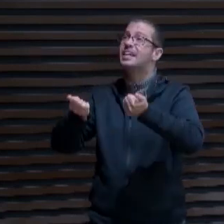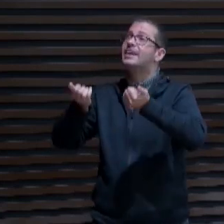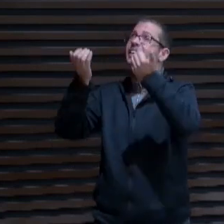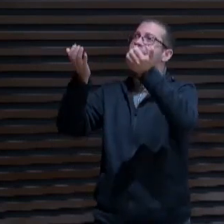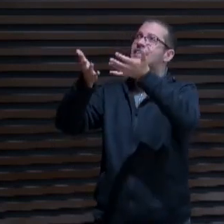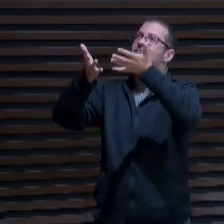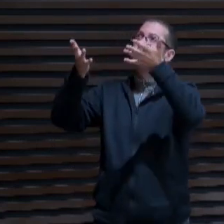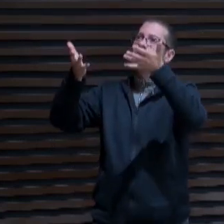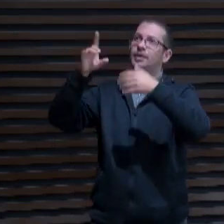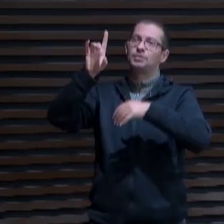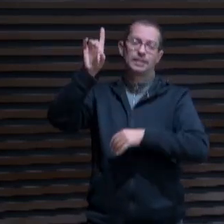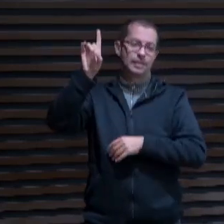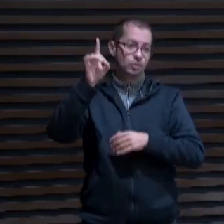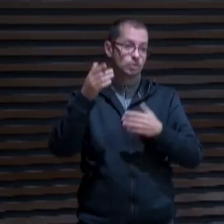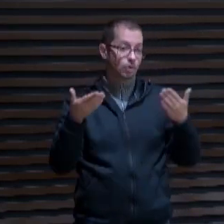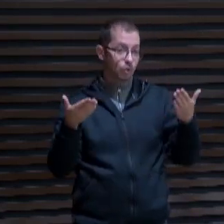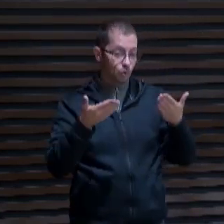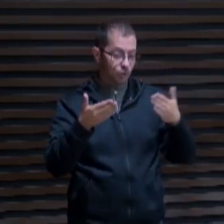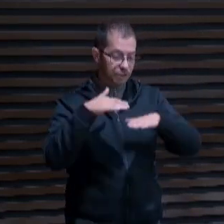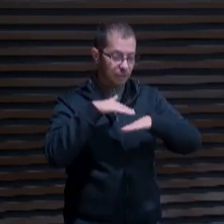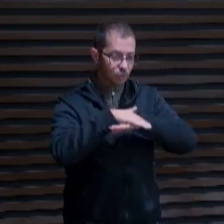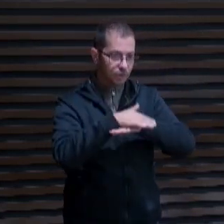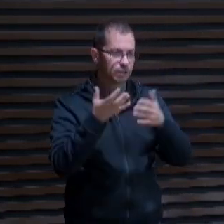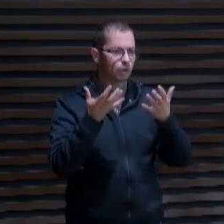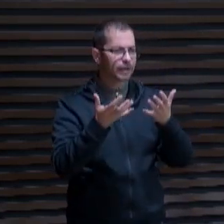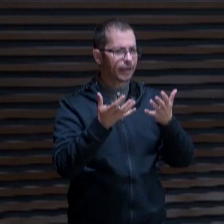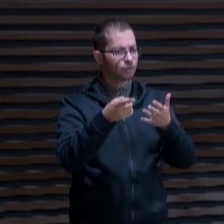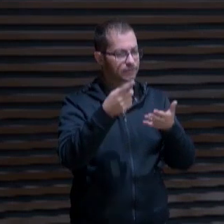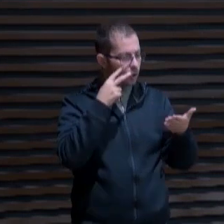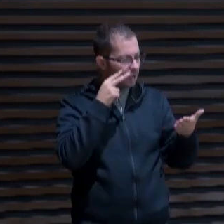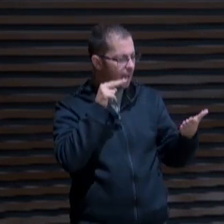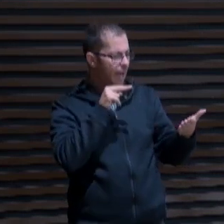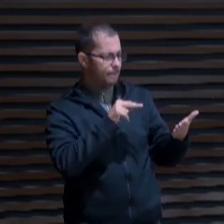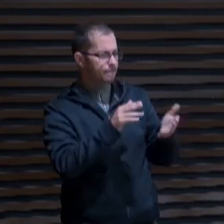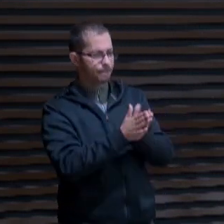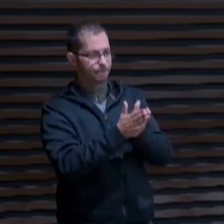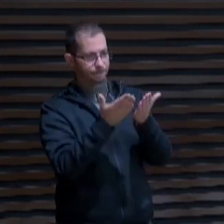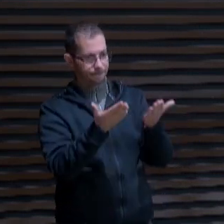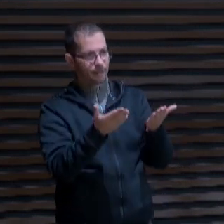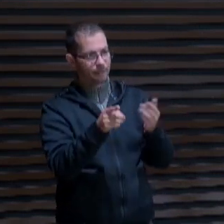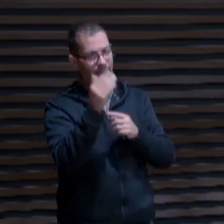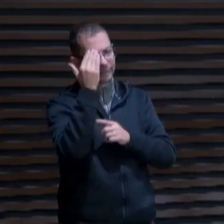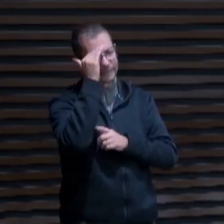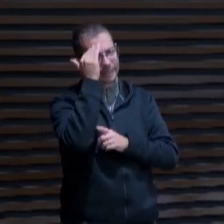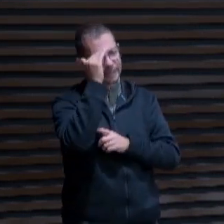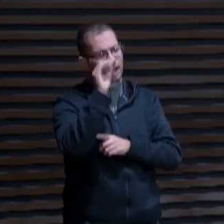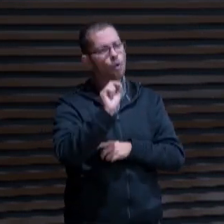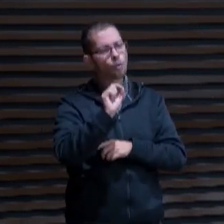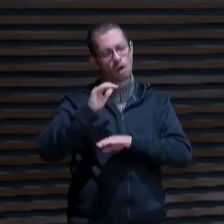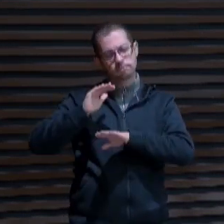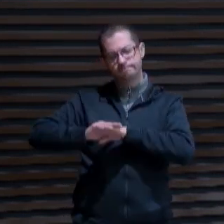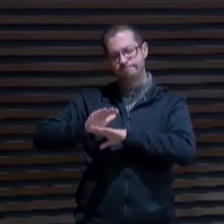Deus. Gostaria nesta noite que você, ao olhar as Escrituras, entendesse e cresce o quão é